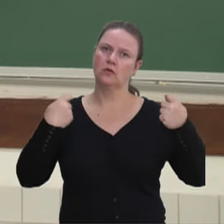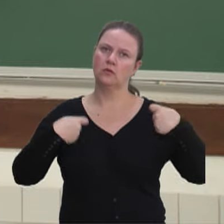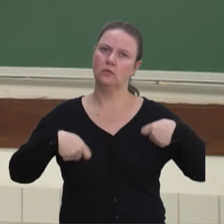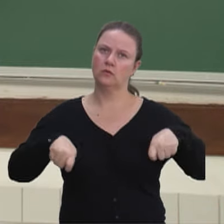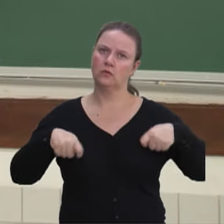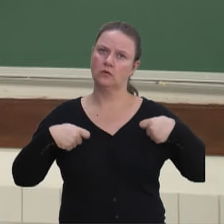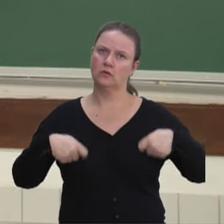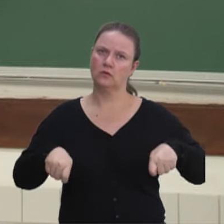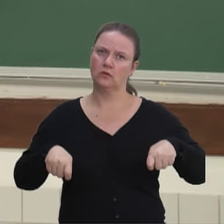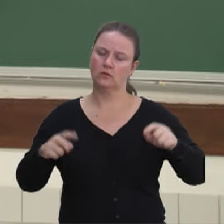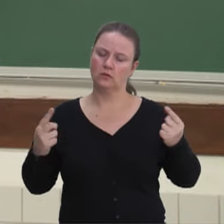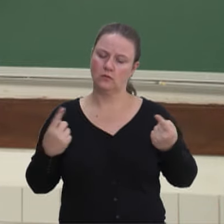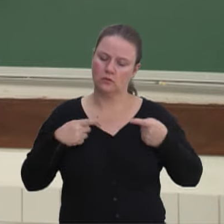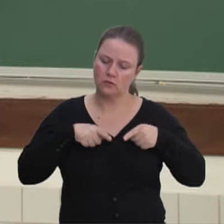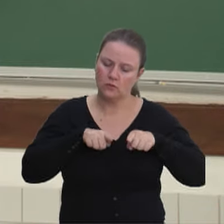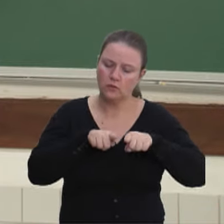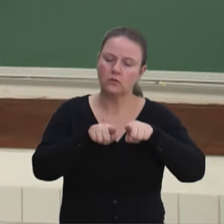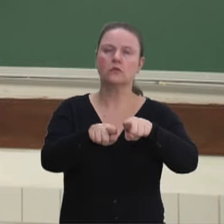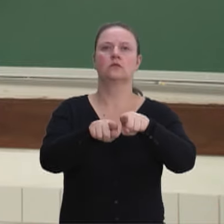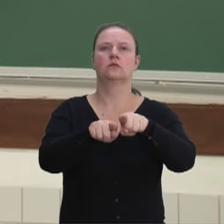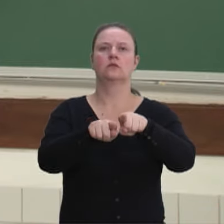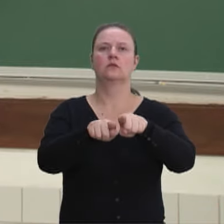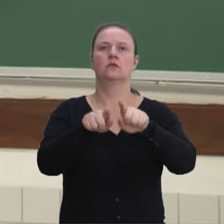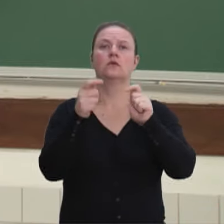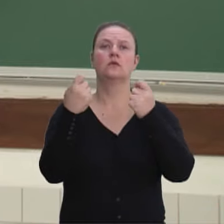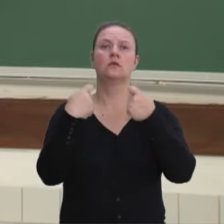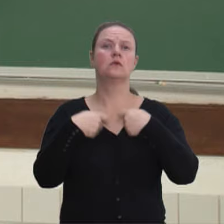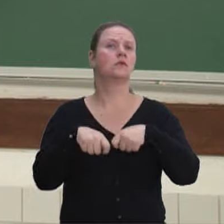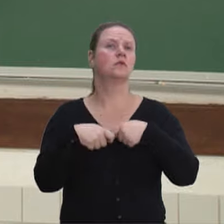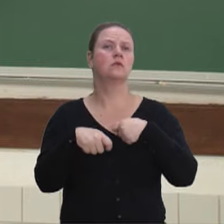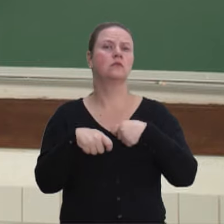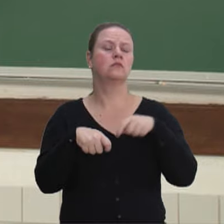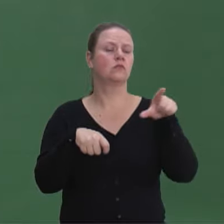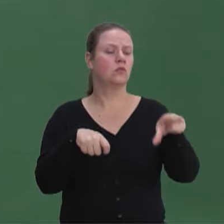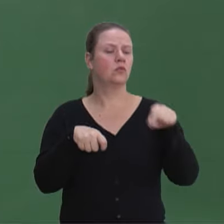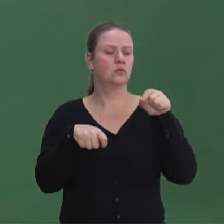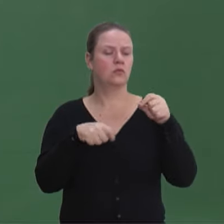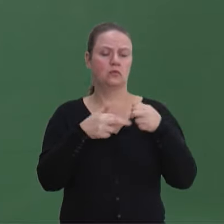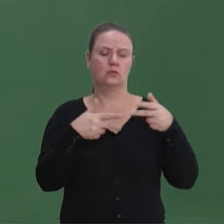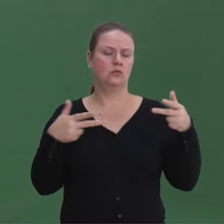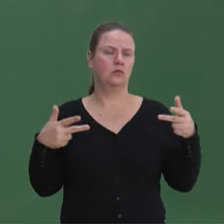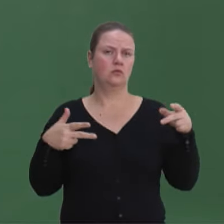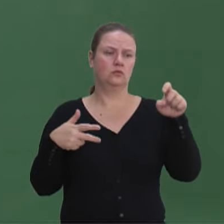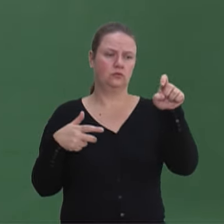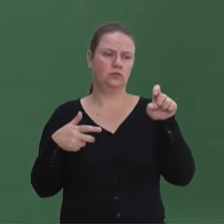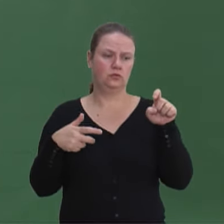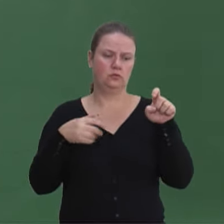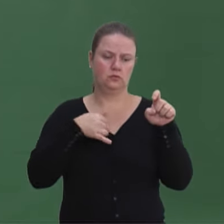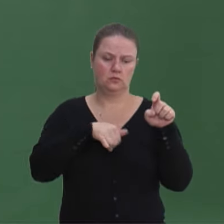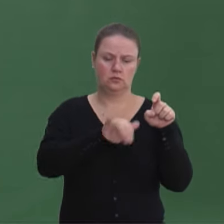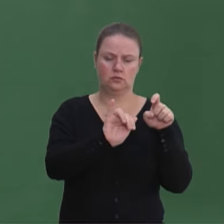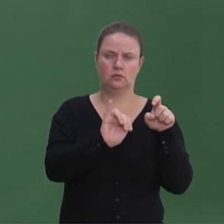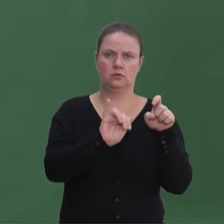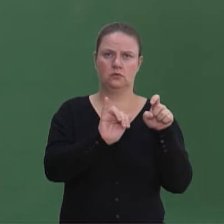pontos colineares, né? Então, vou pegar um ponto qualquer, x, y.